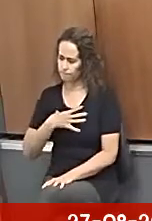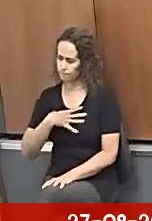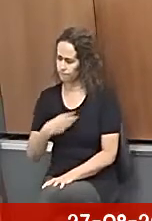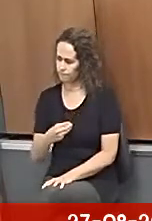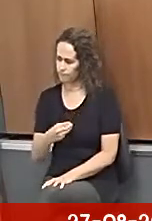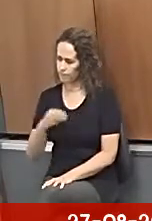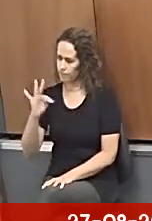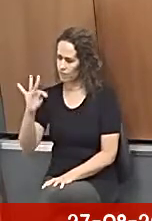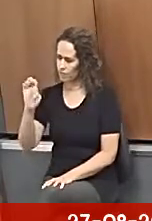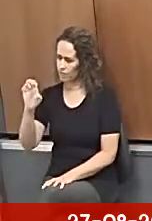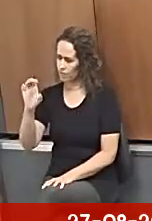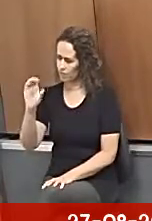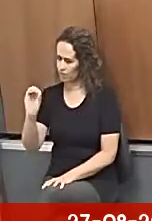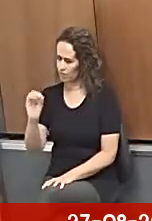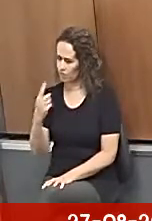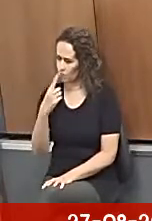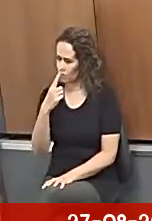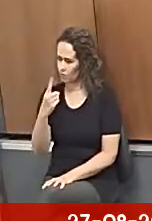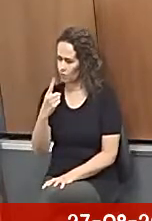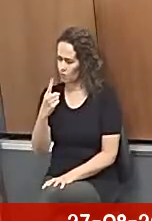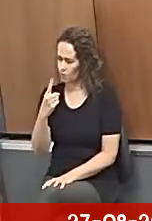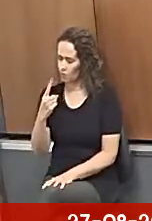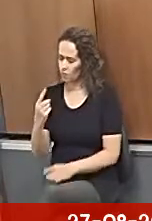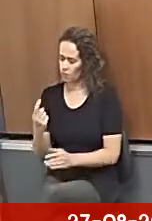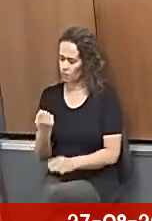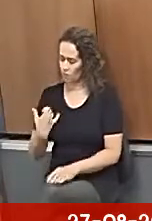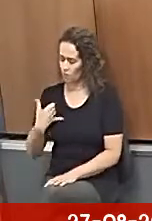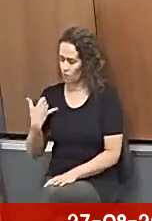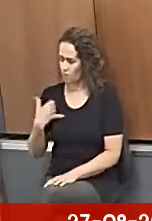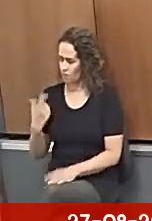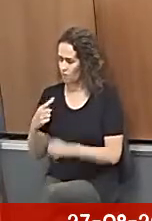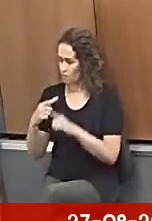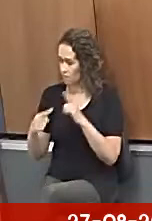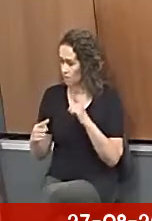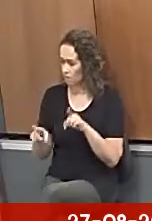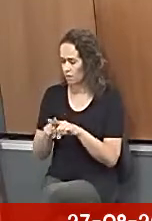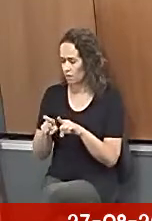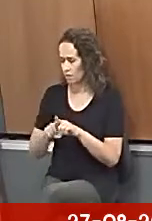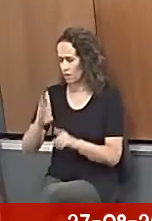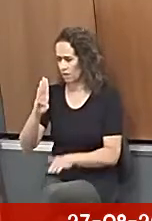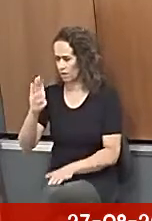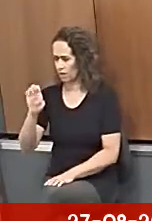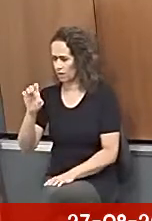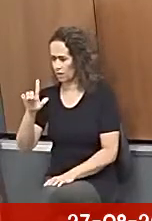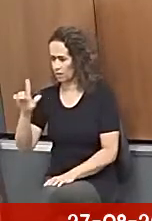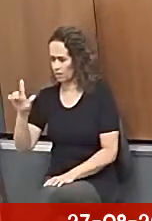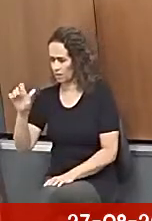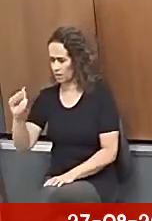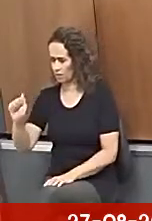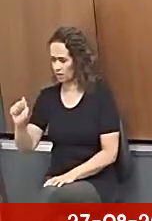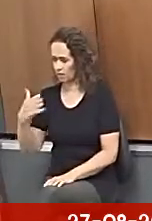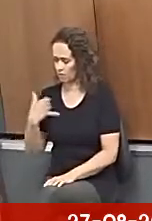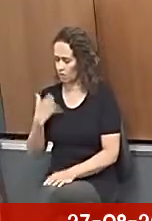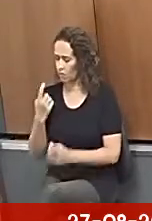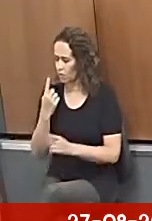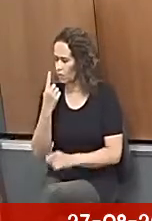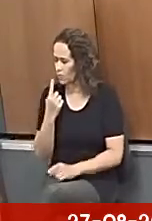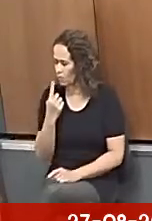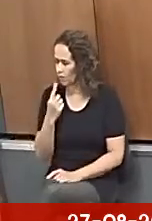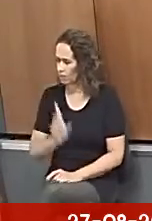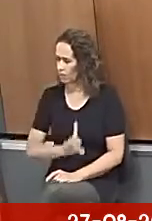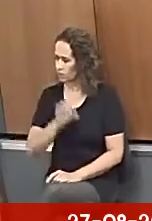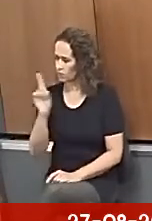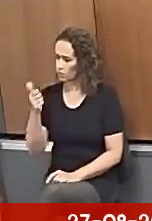bebê de colo o danilo de três anos ea bela que naquele dia estava fazendo aniversário exatamente dia 18